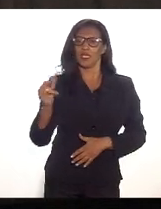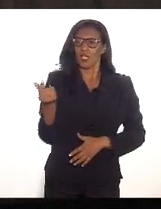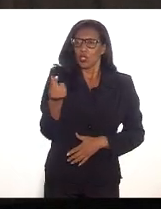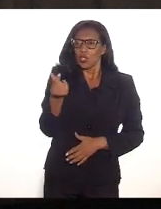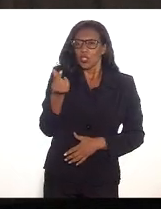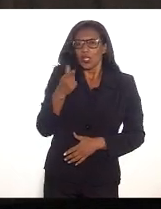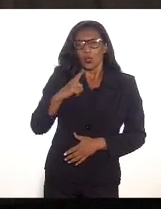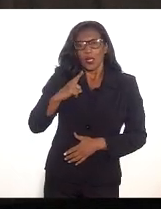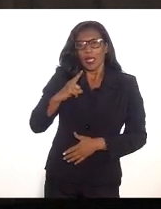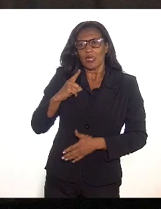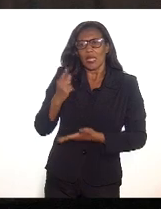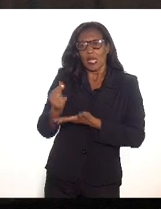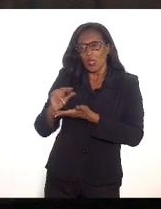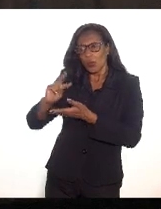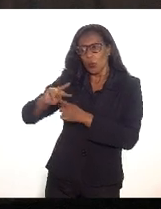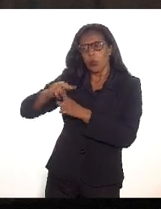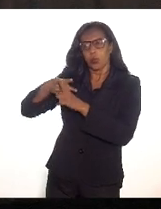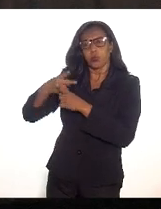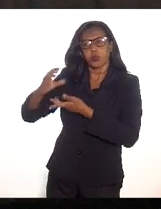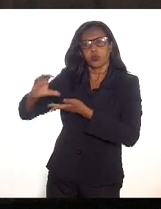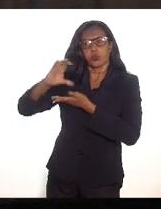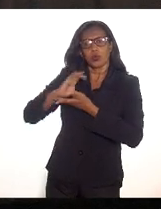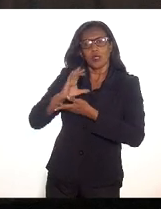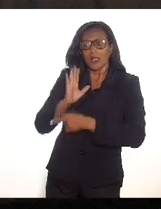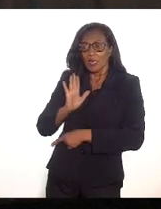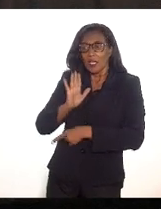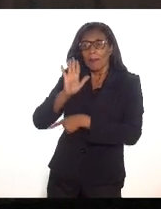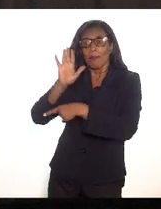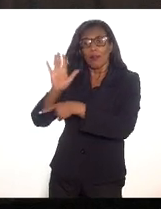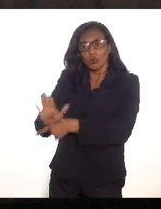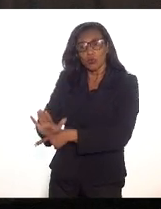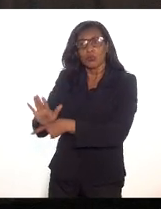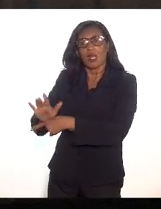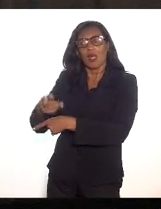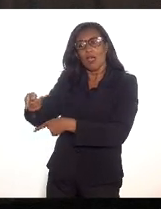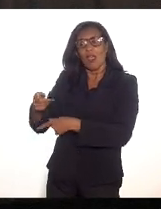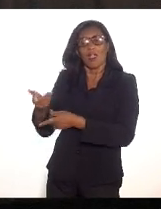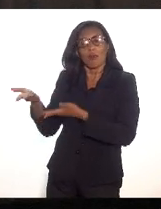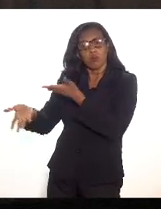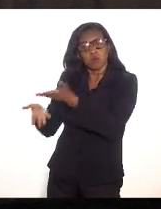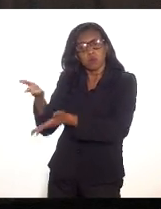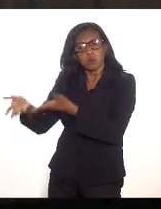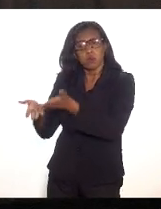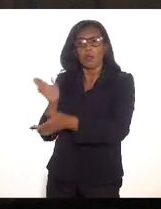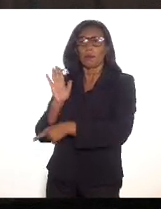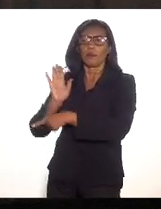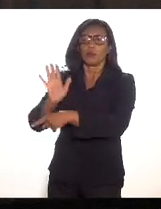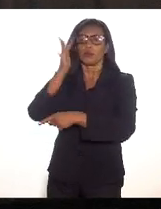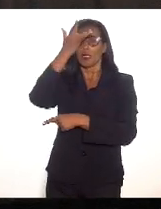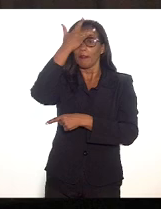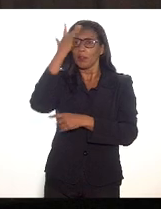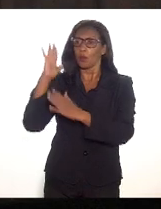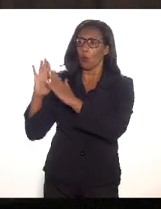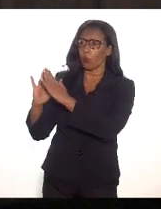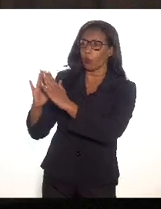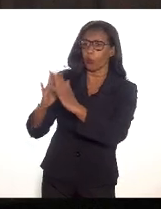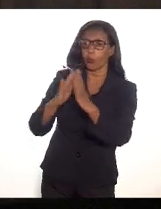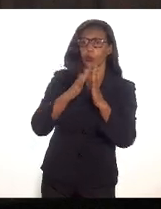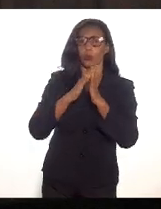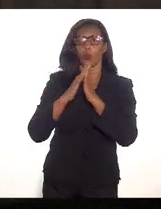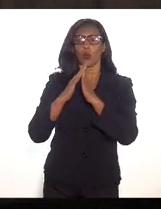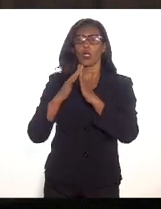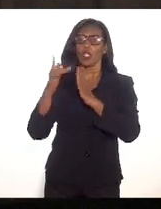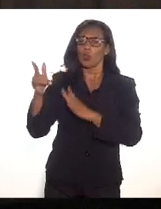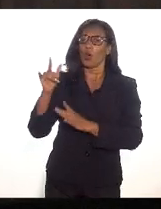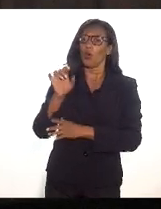é investido em outros segmentos e não no abastecimento de água e esgoto para atender a população, como também a estação de tratamento de